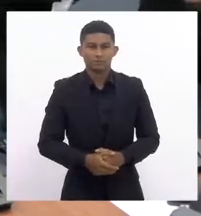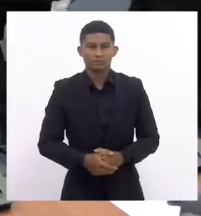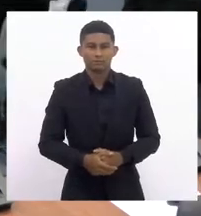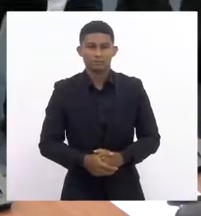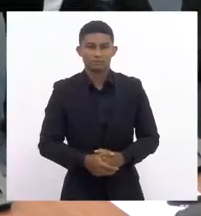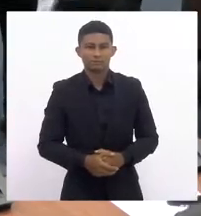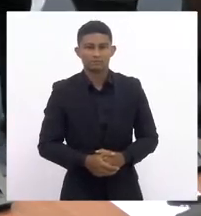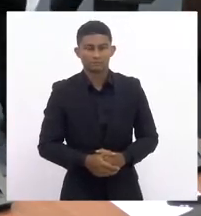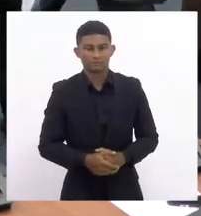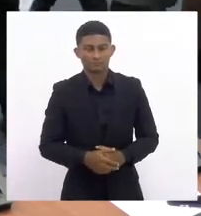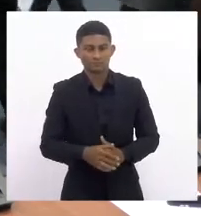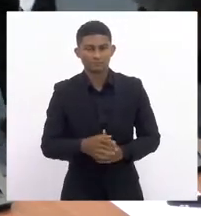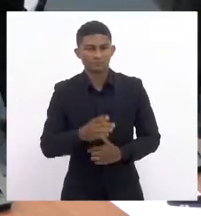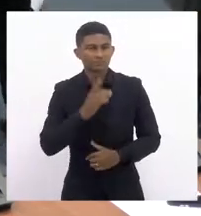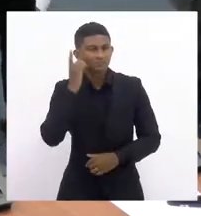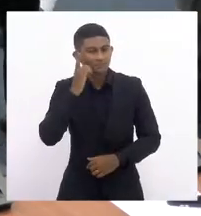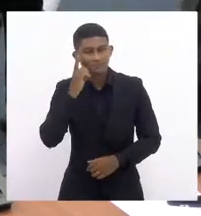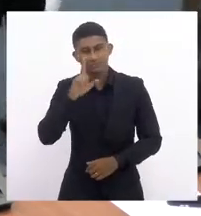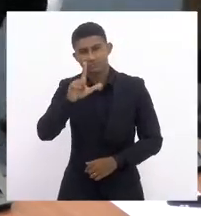Deputada Lucinha.